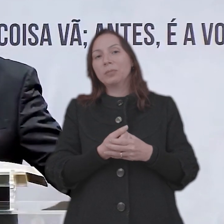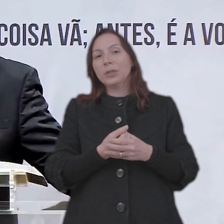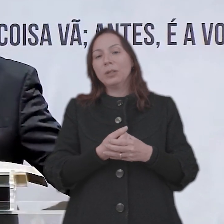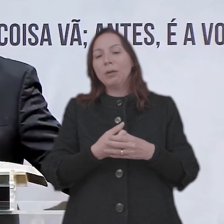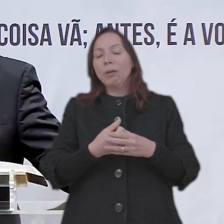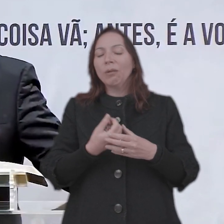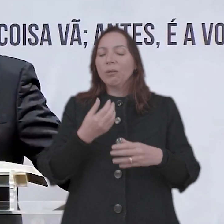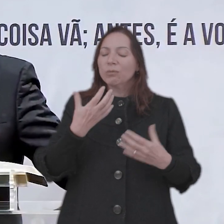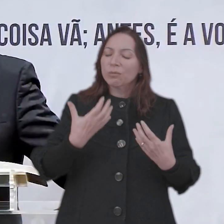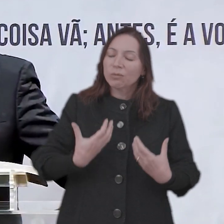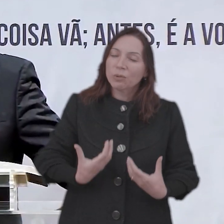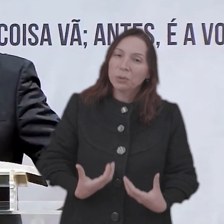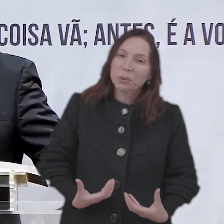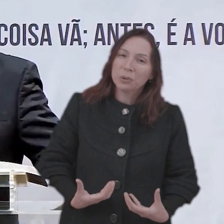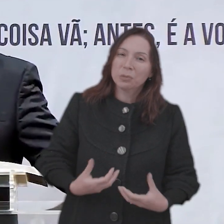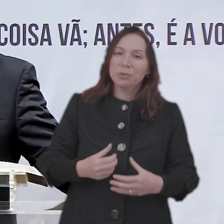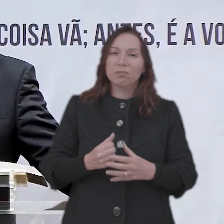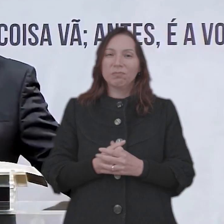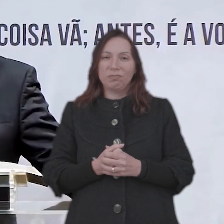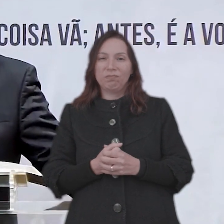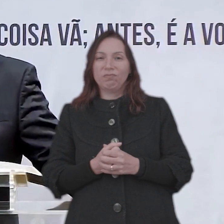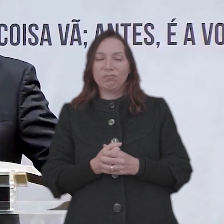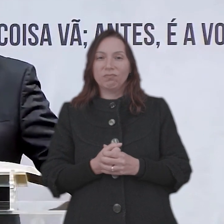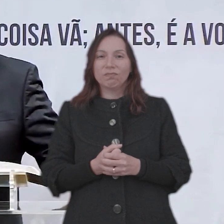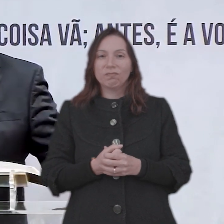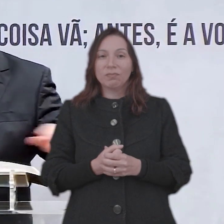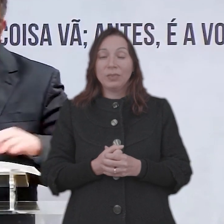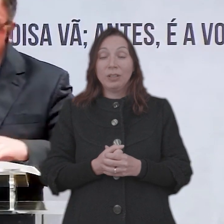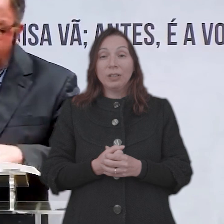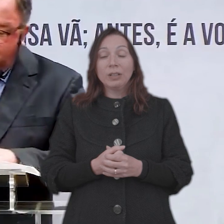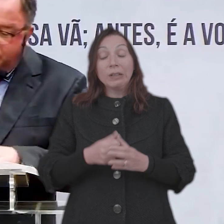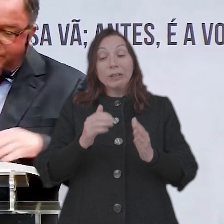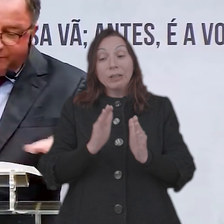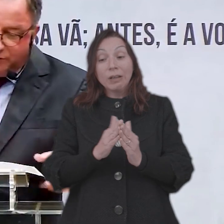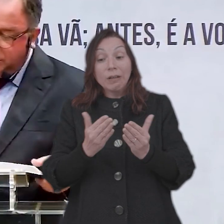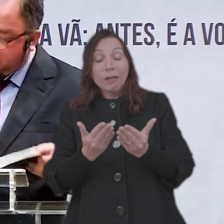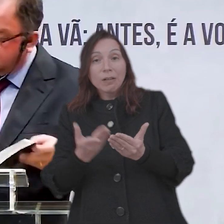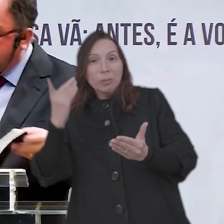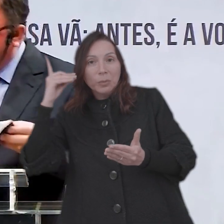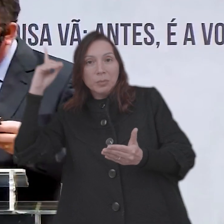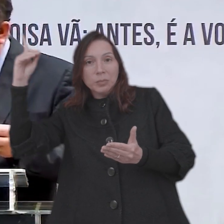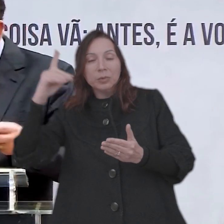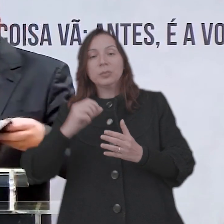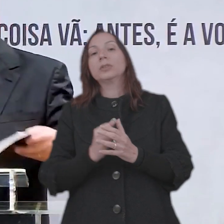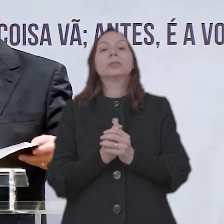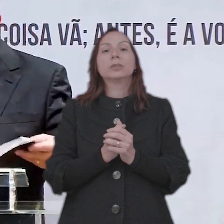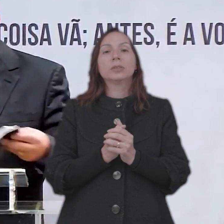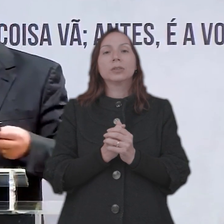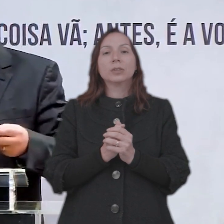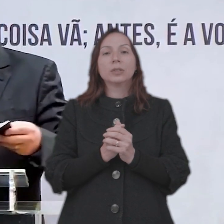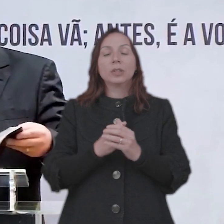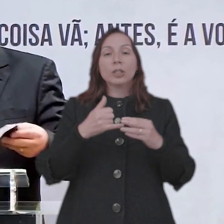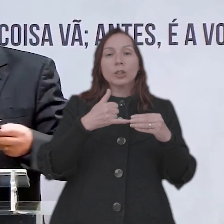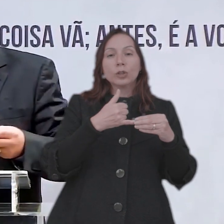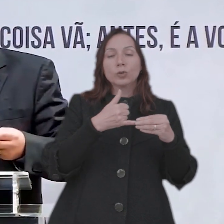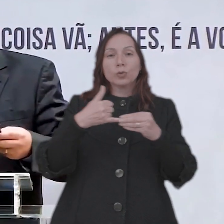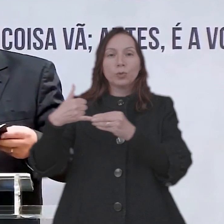do desânimo. Eu gostaria que você abrisse a sua Bíblia, por favor, lá em